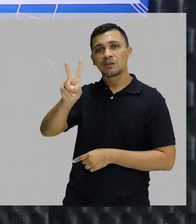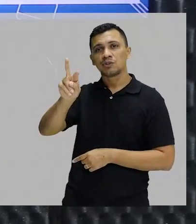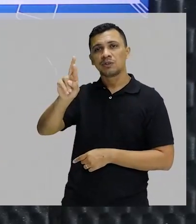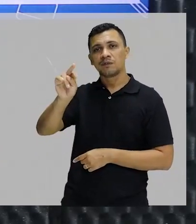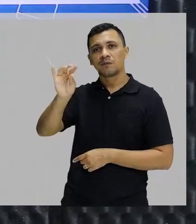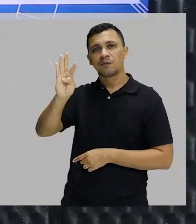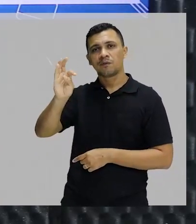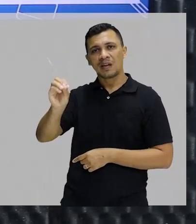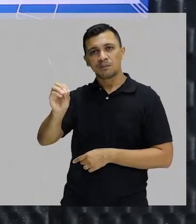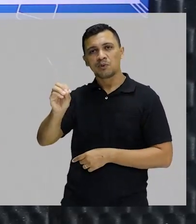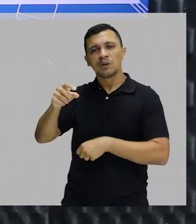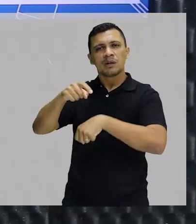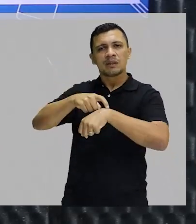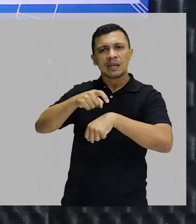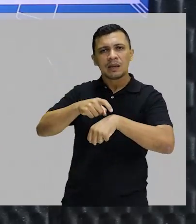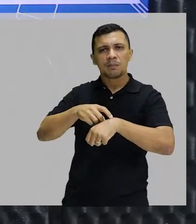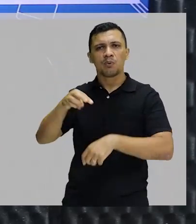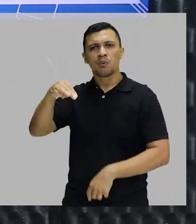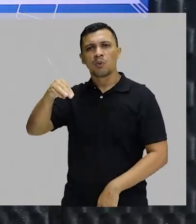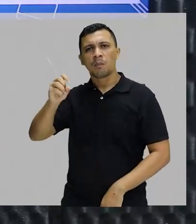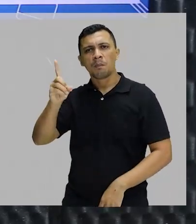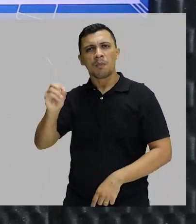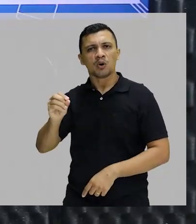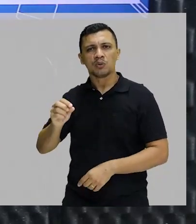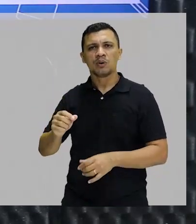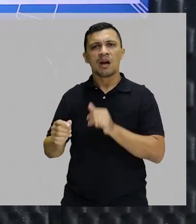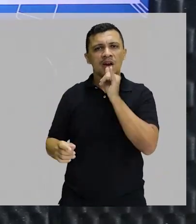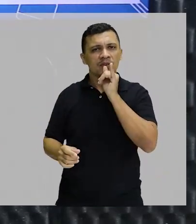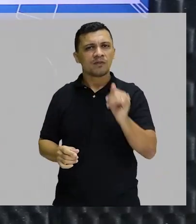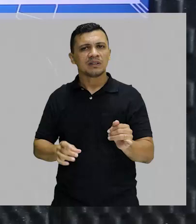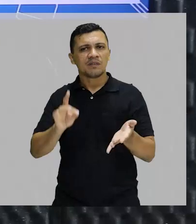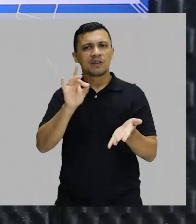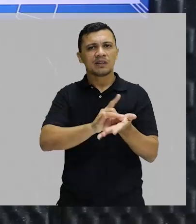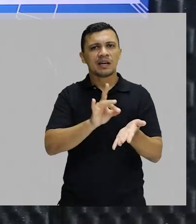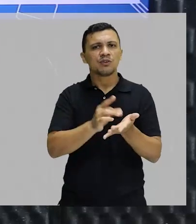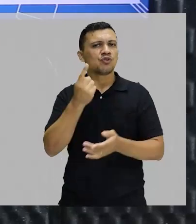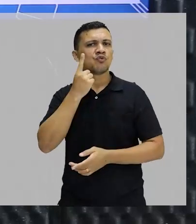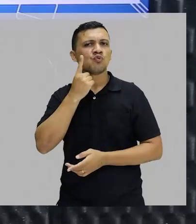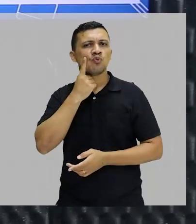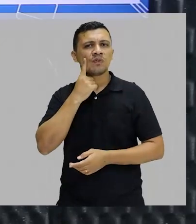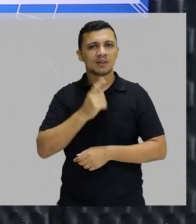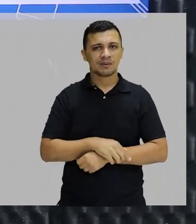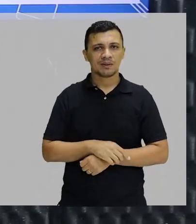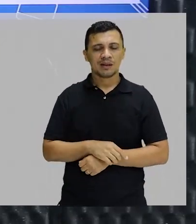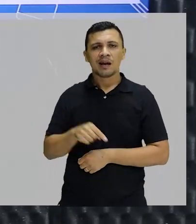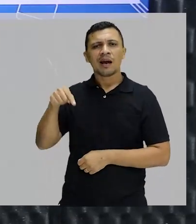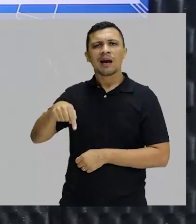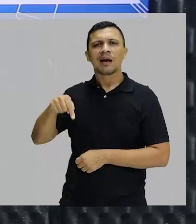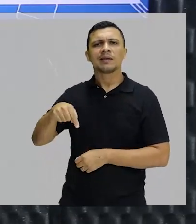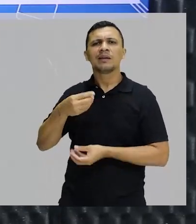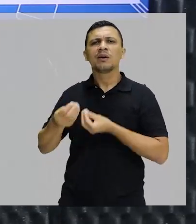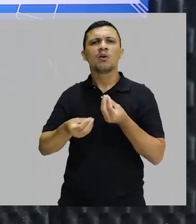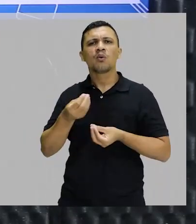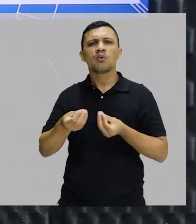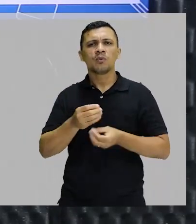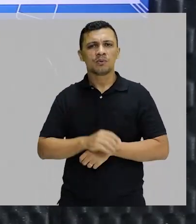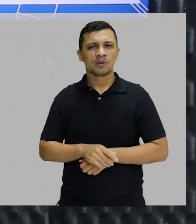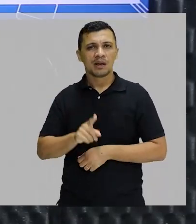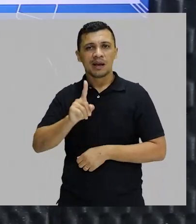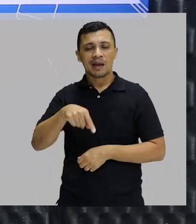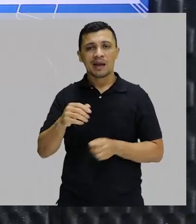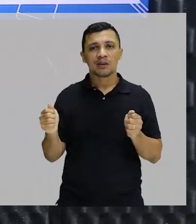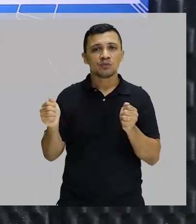os advérbios de modo, de afirmação, de negação, de dúvida? Olha só, aqui eles aparecem como? Aparecem como os